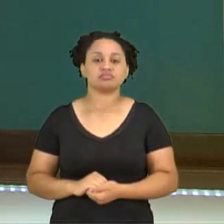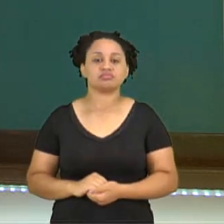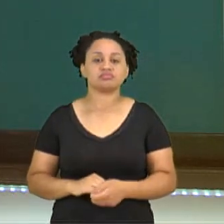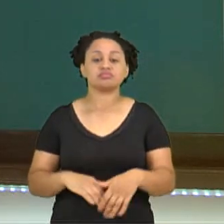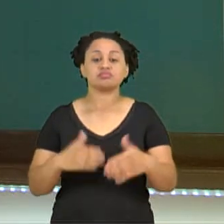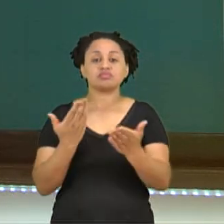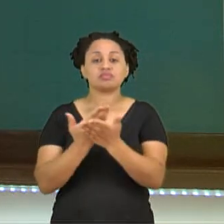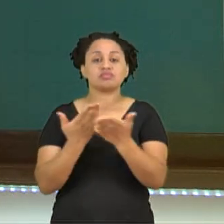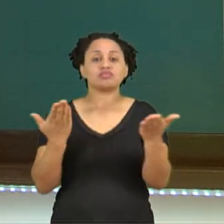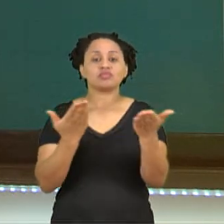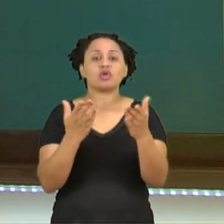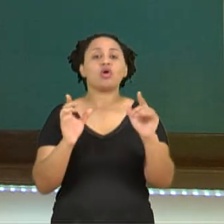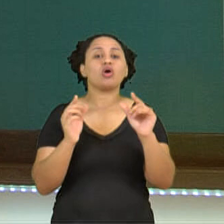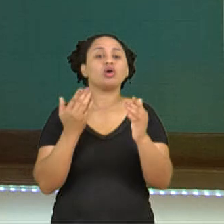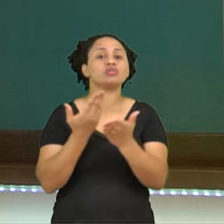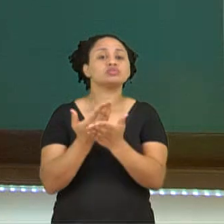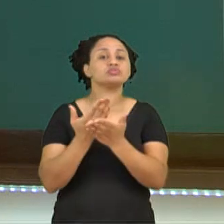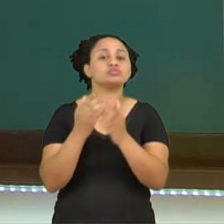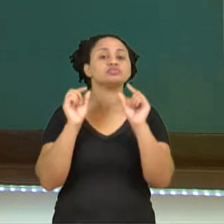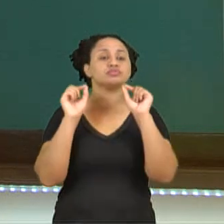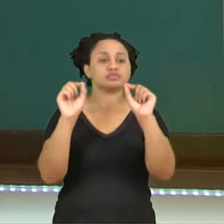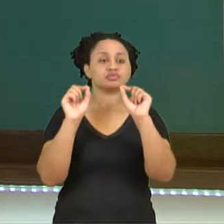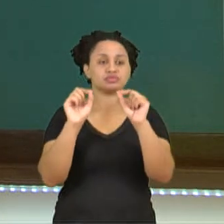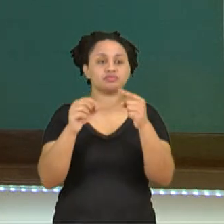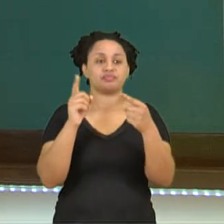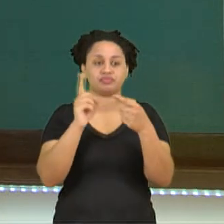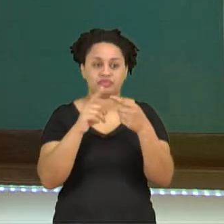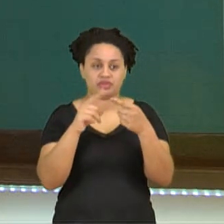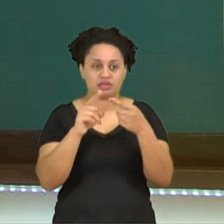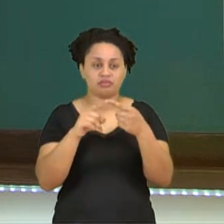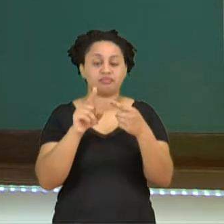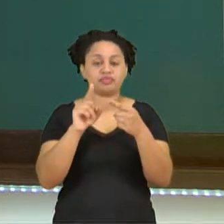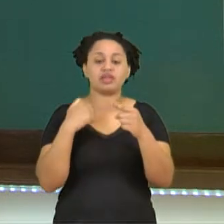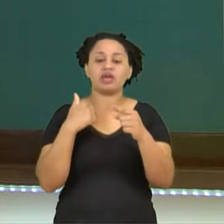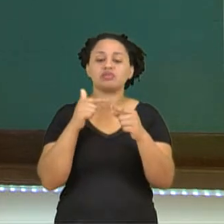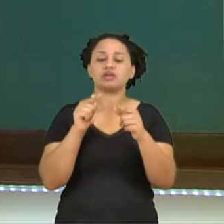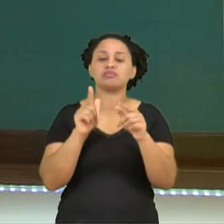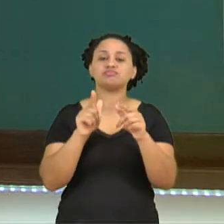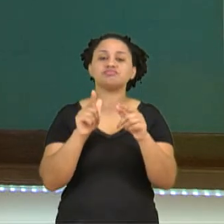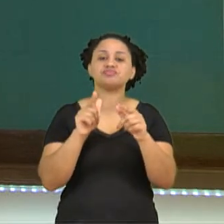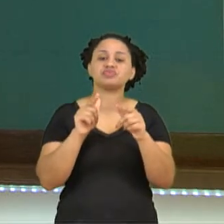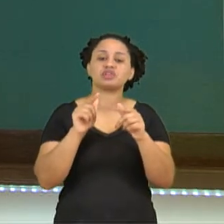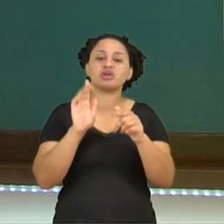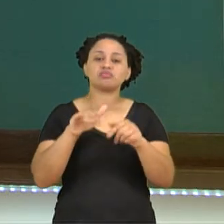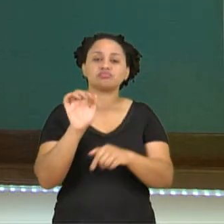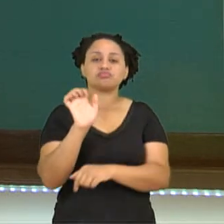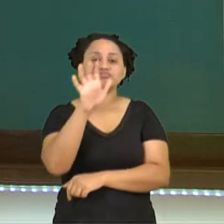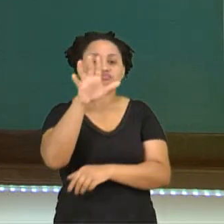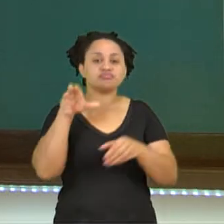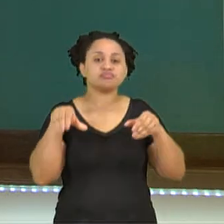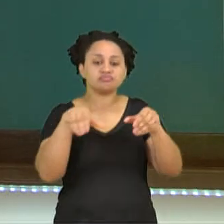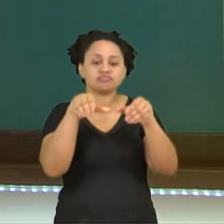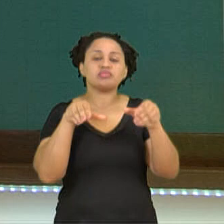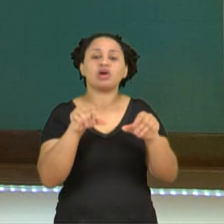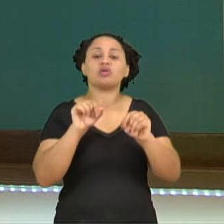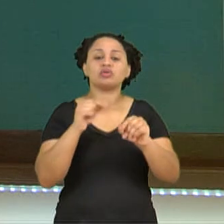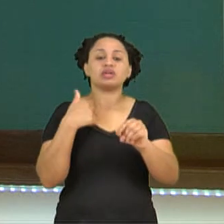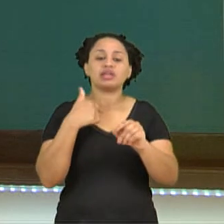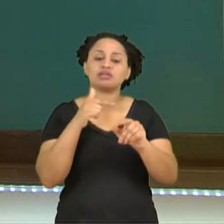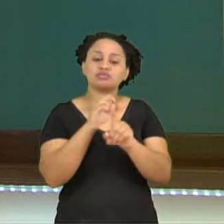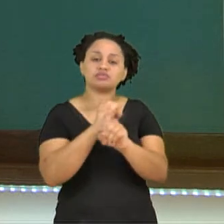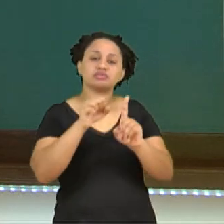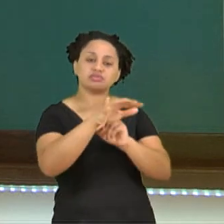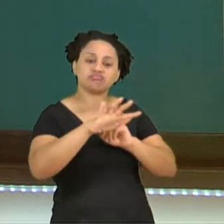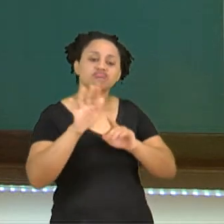O que vimos na aula é uma modalidade de grande destaque social, basquetebol. Ele